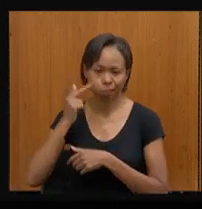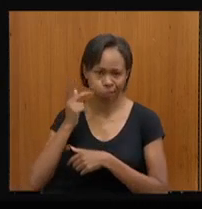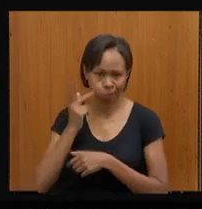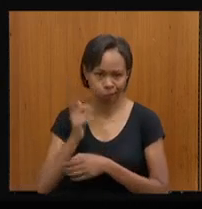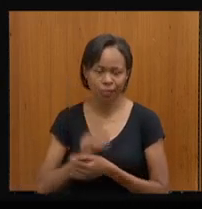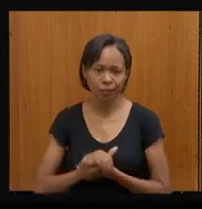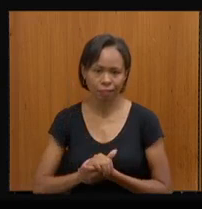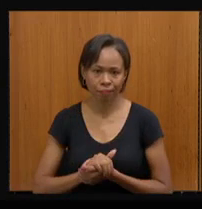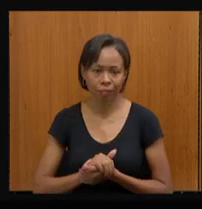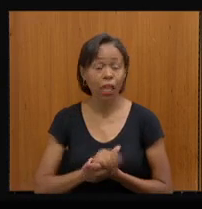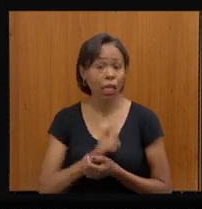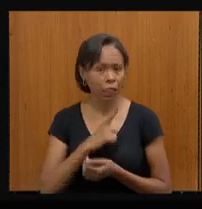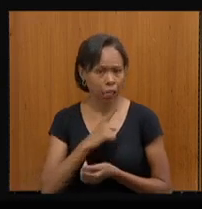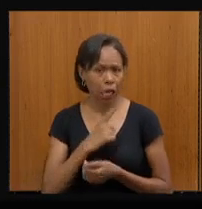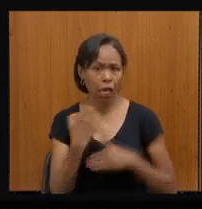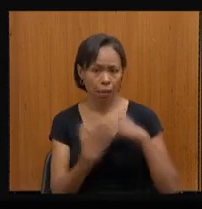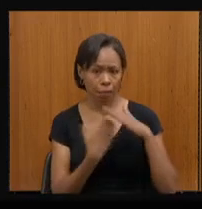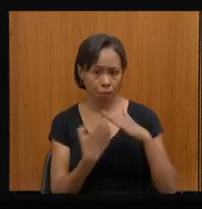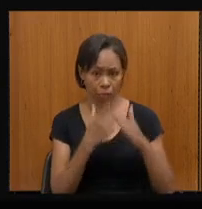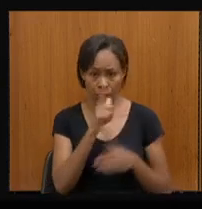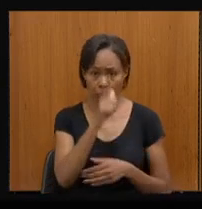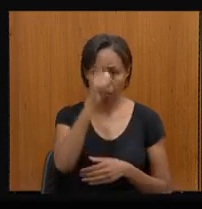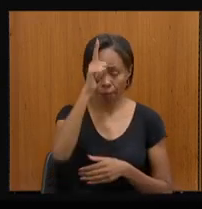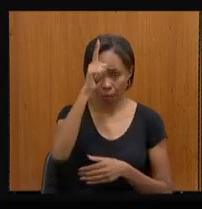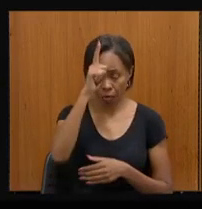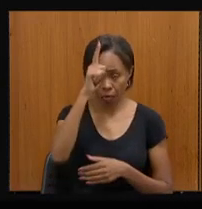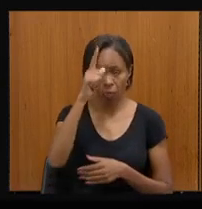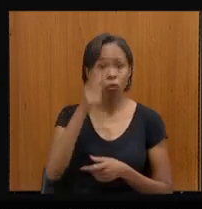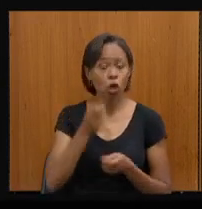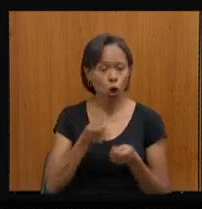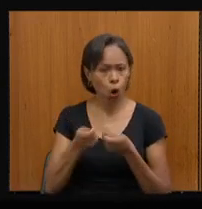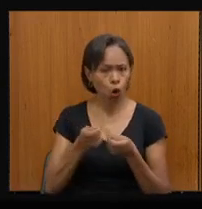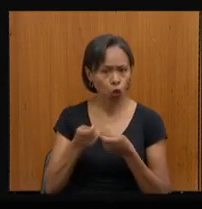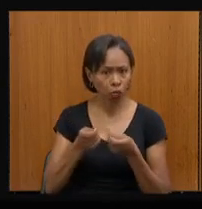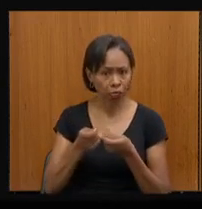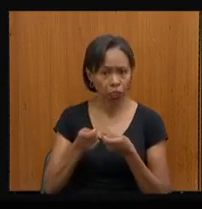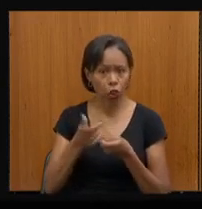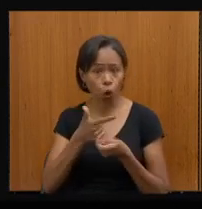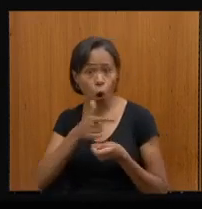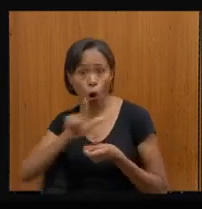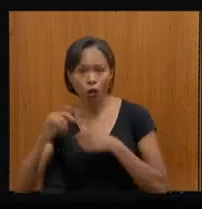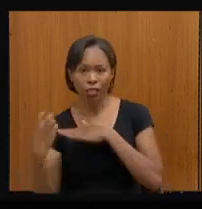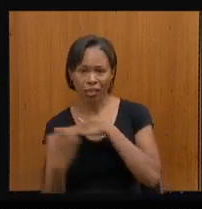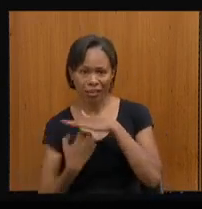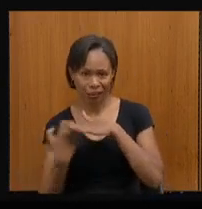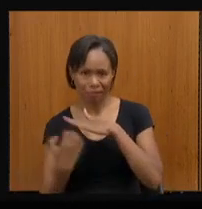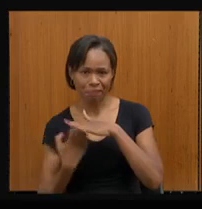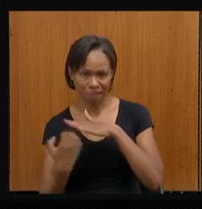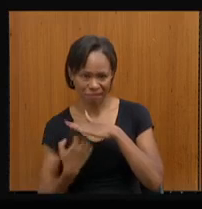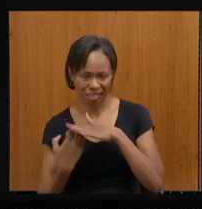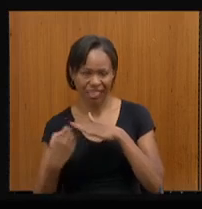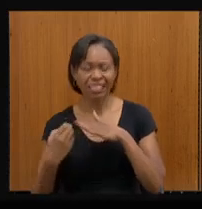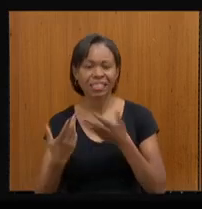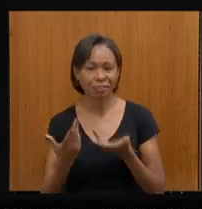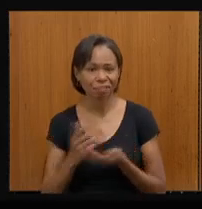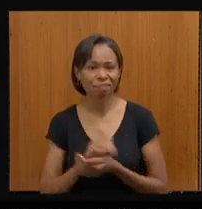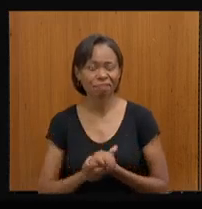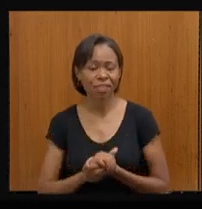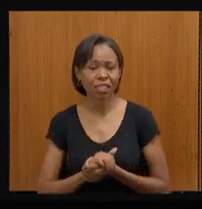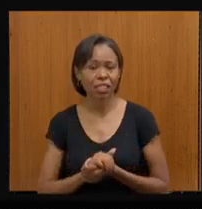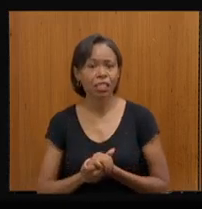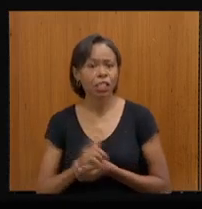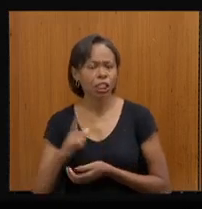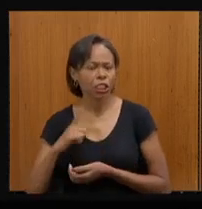empresa alemã ela é controladora da with a White Martins gases em instalações do complexo do